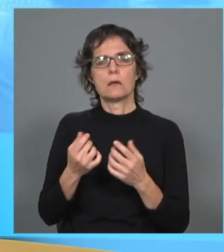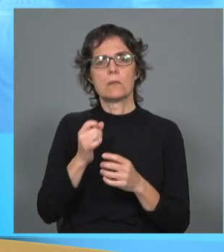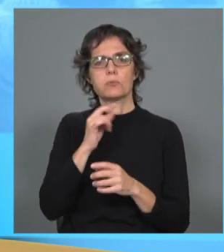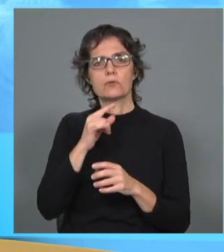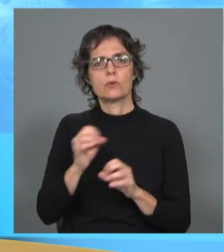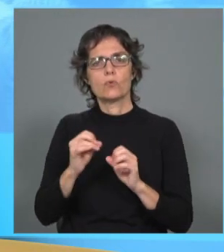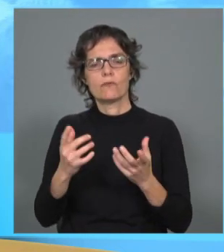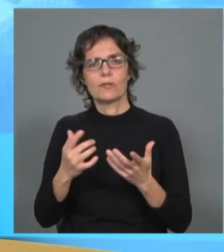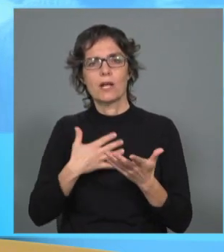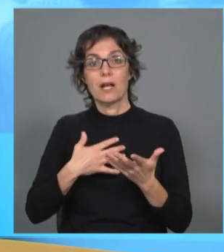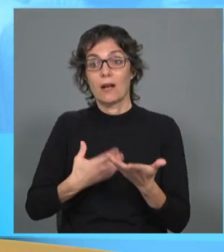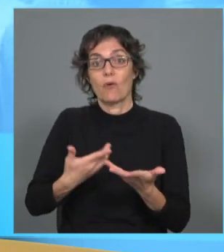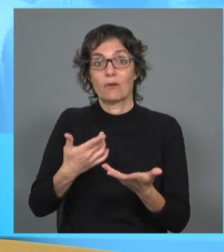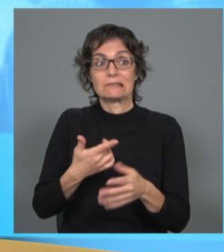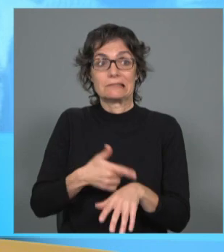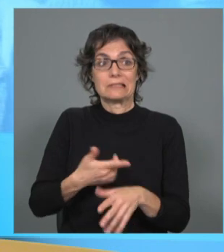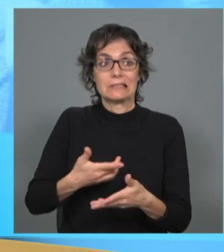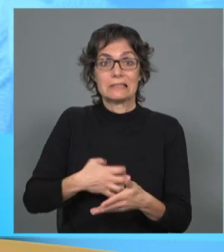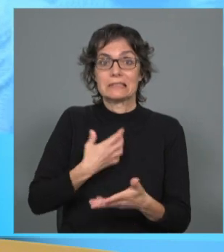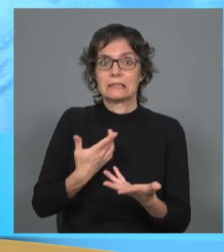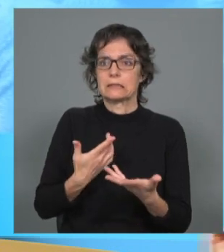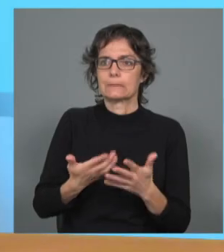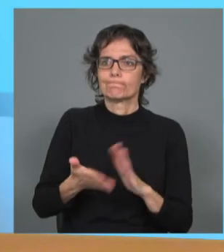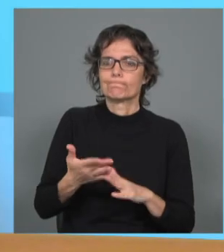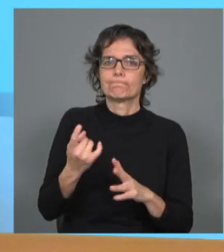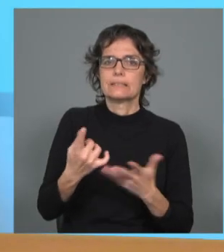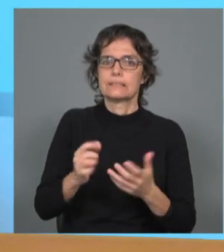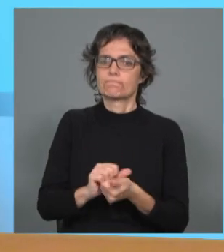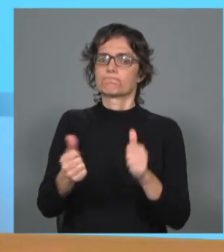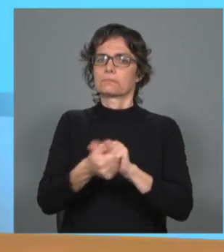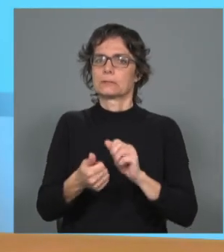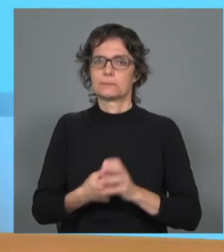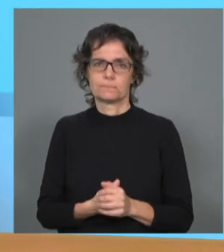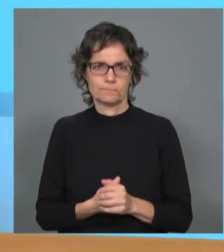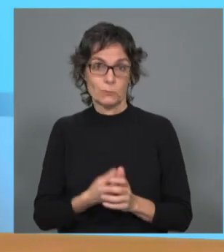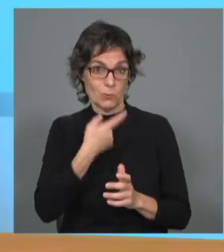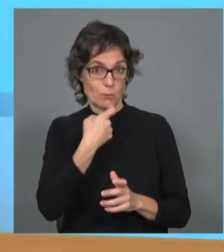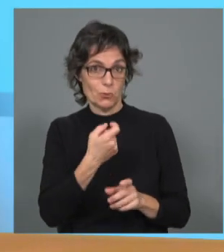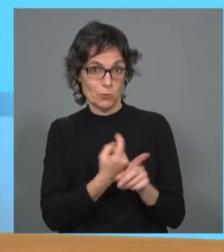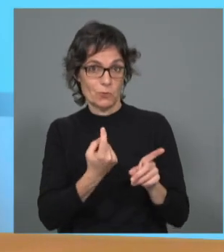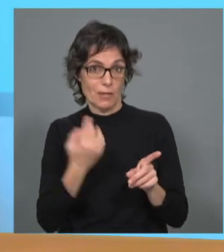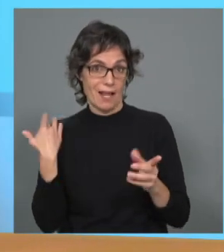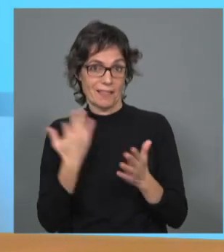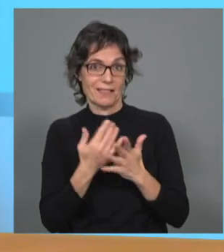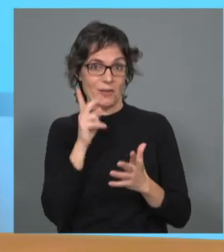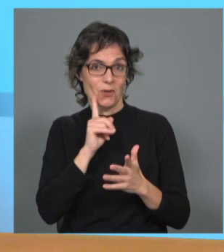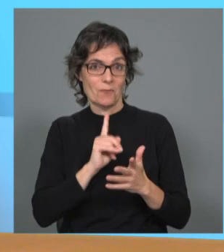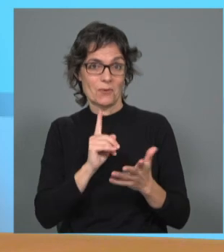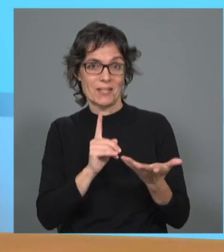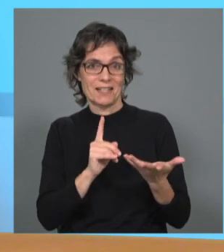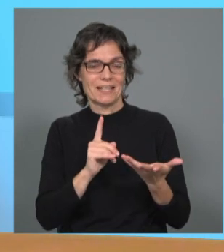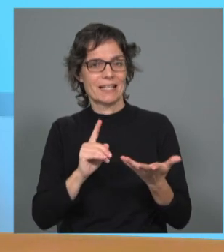sinta a urgência que haja aí transformação? Bom, penso que o que me está a perguntar é porque é que as mulheres não têm sido